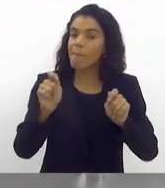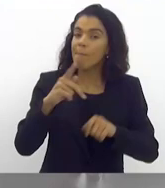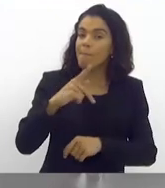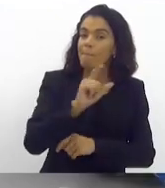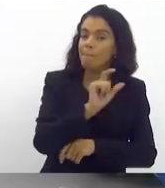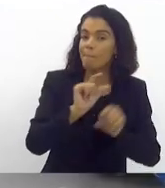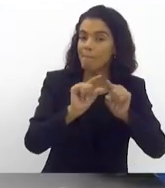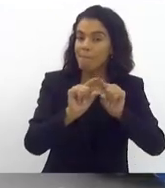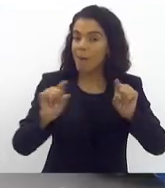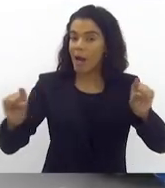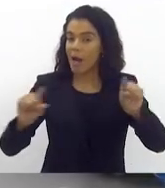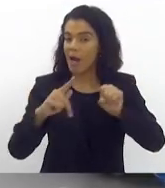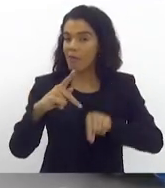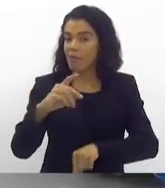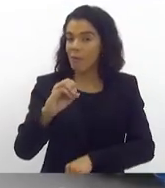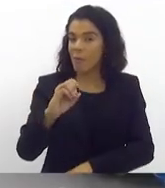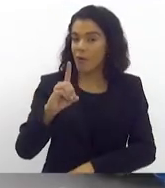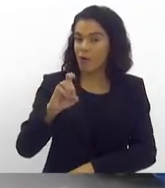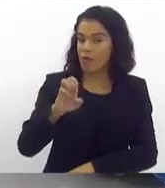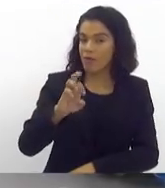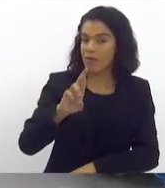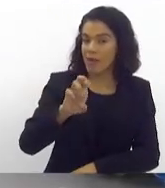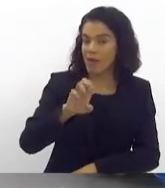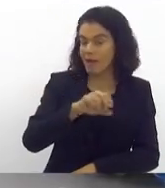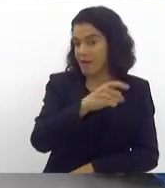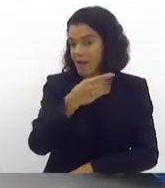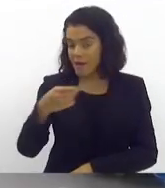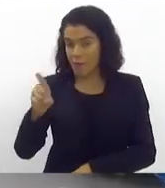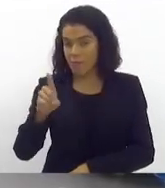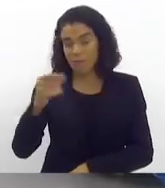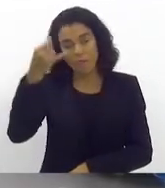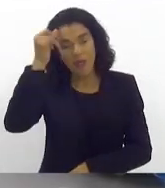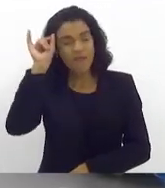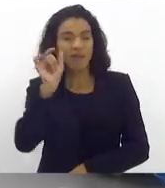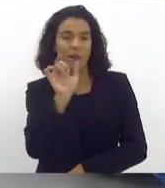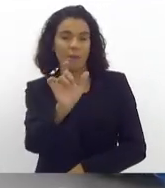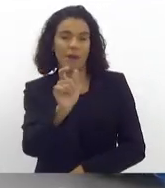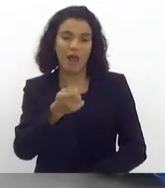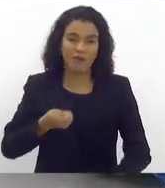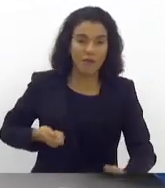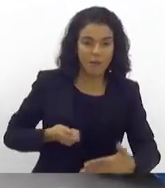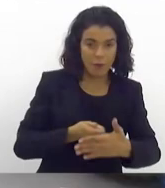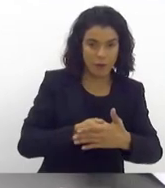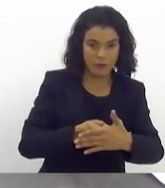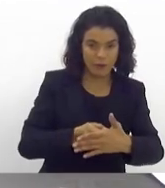facilitar para evitar aquela questão de ser impositivo.